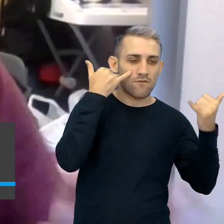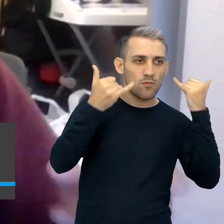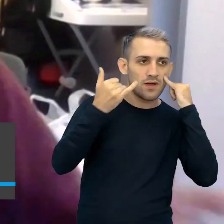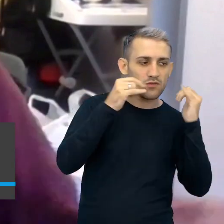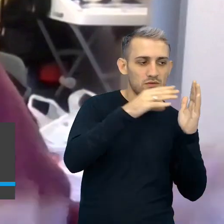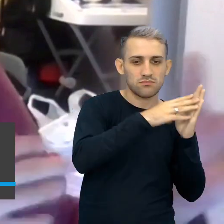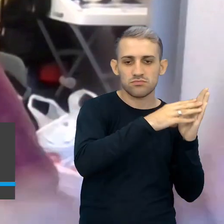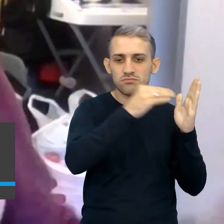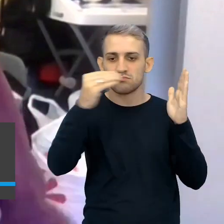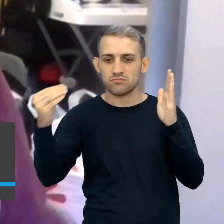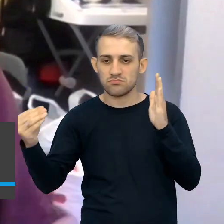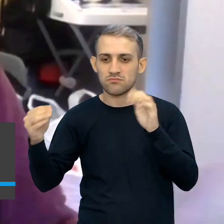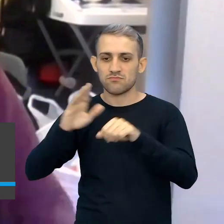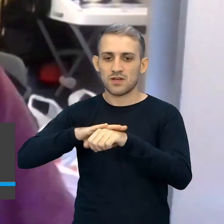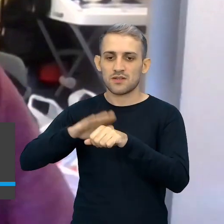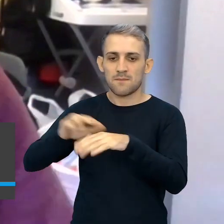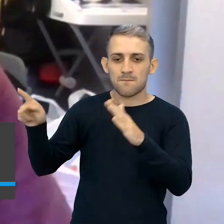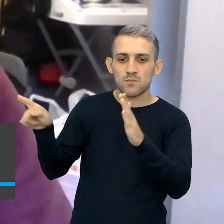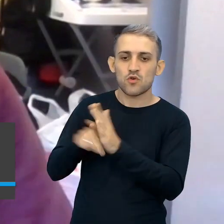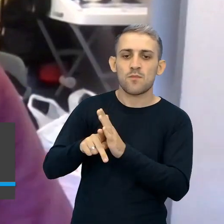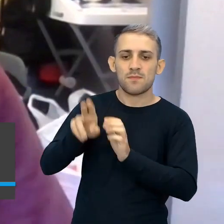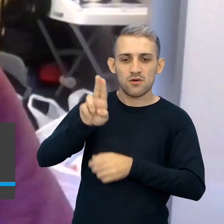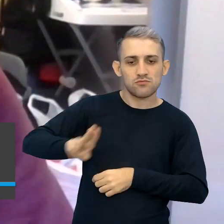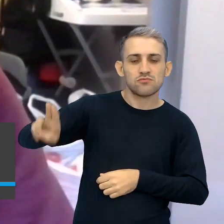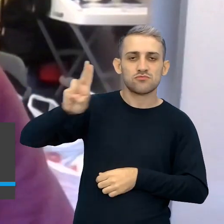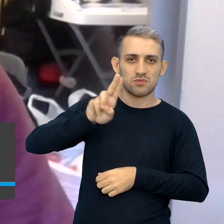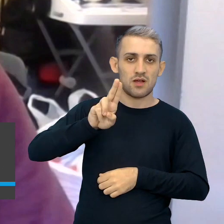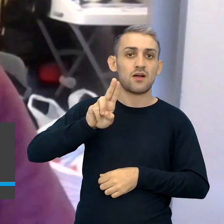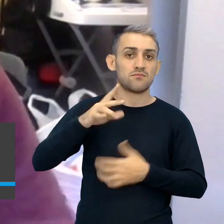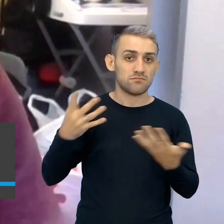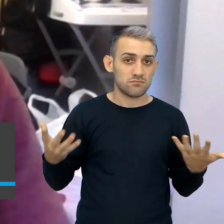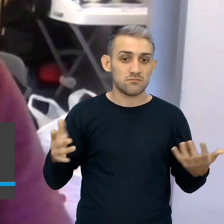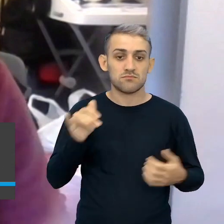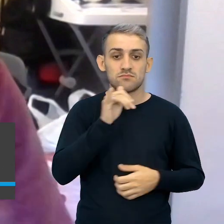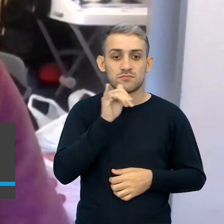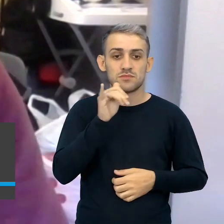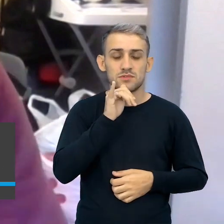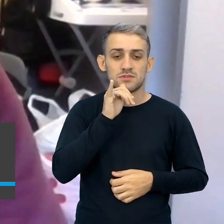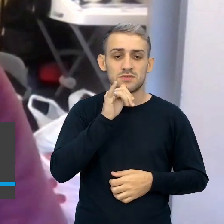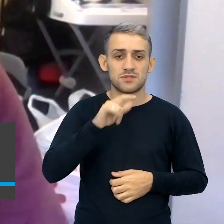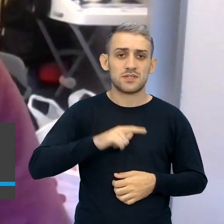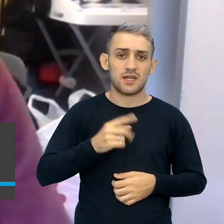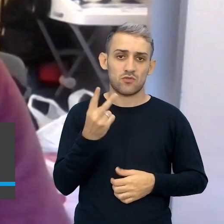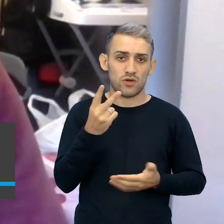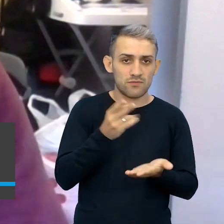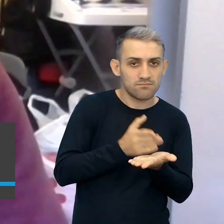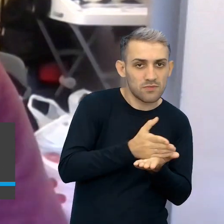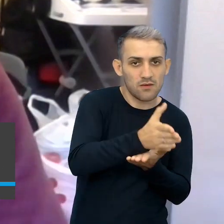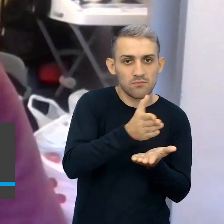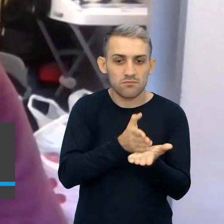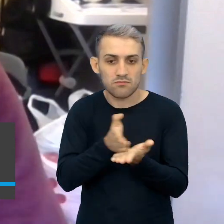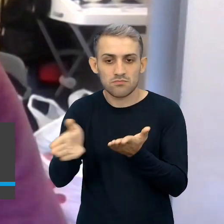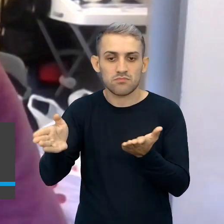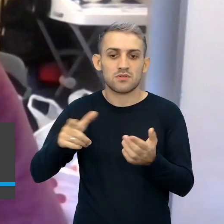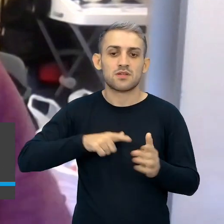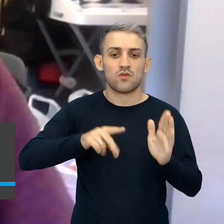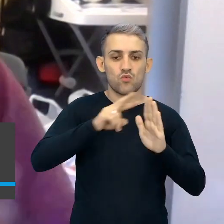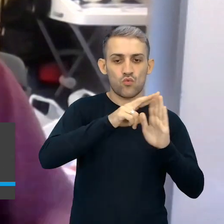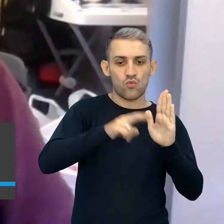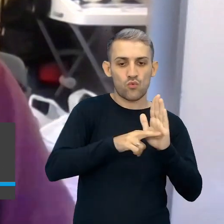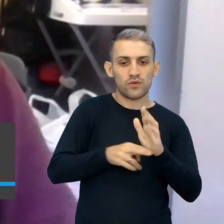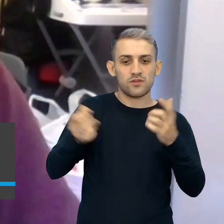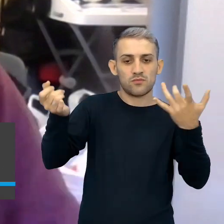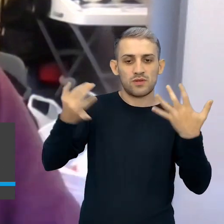história em elementos que vão ser usados para a filmagem. Então ele navega por esses dois caminhos o tempo todo. O roteiro ele fala